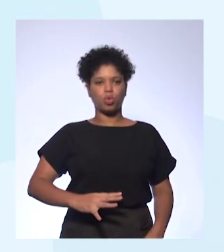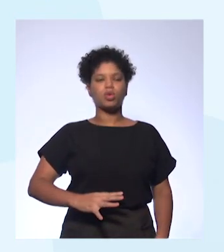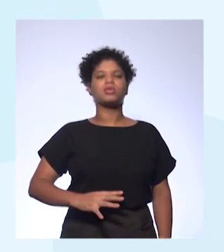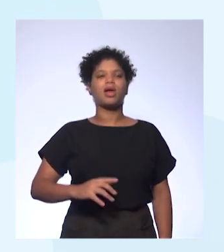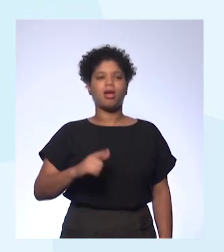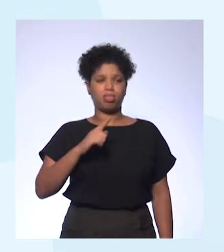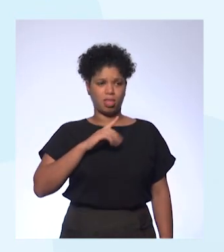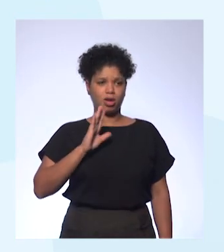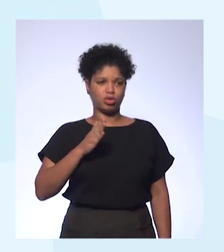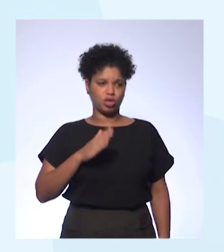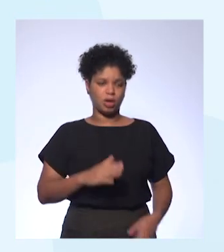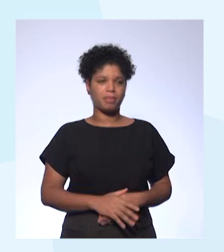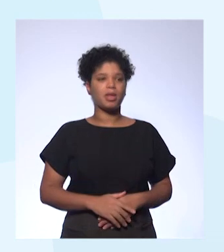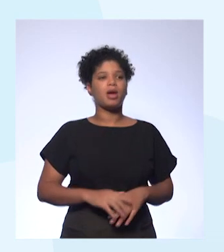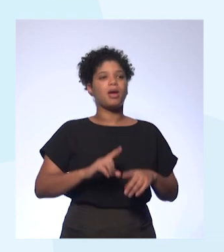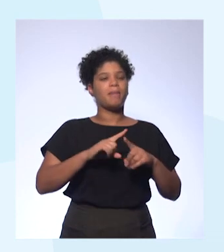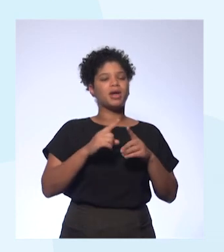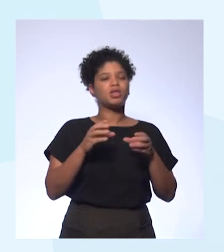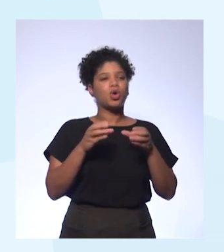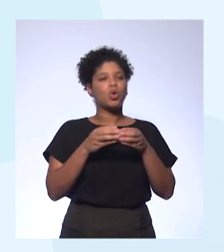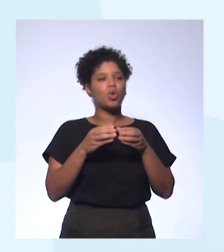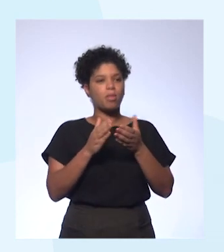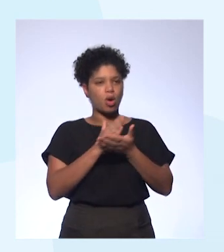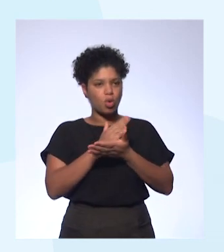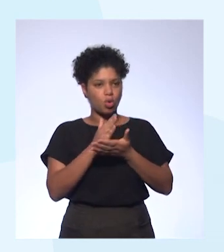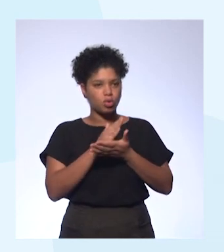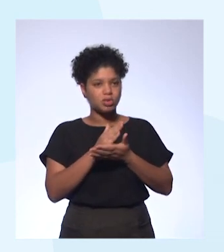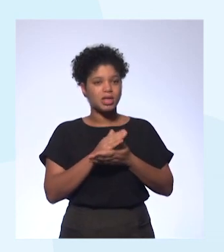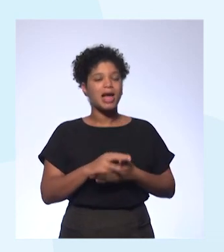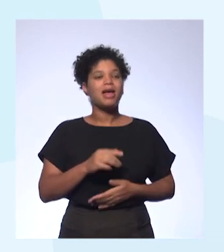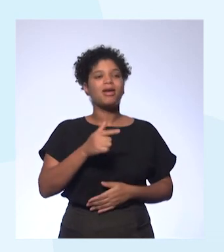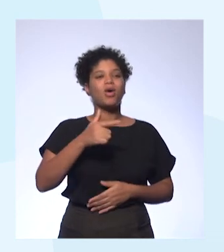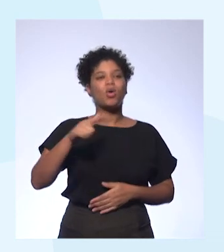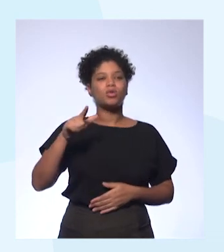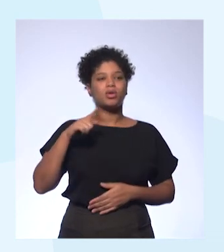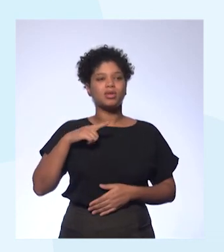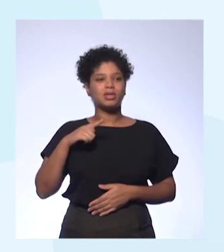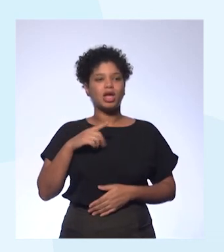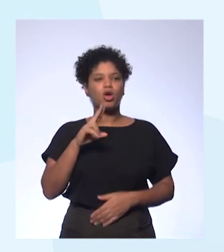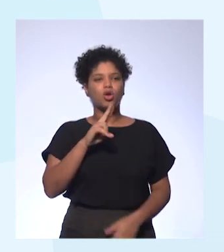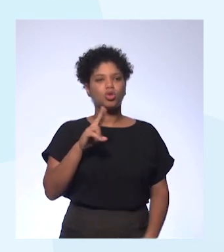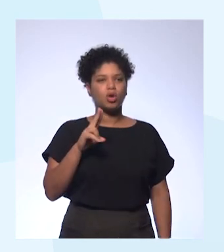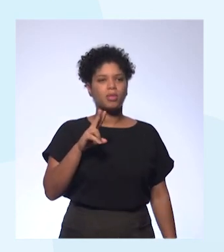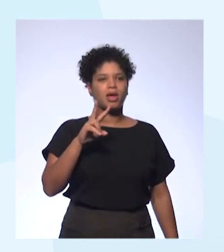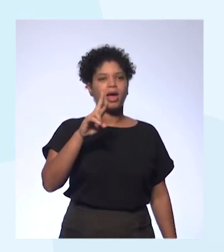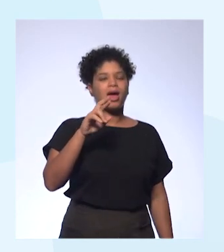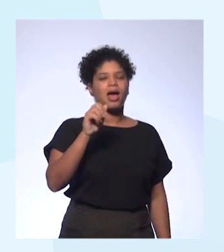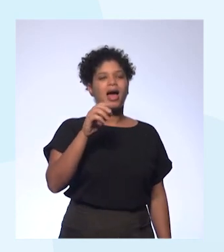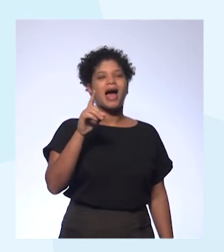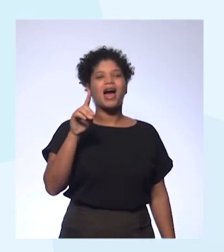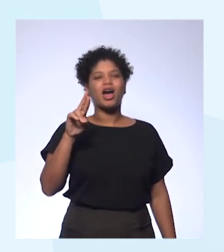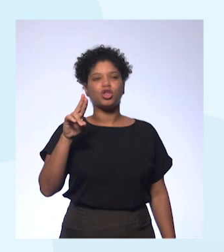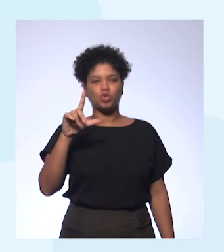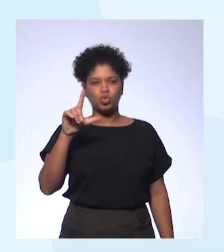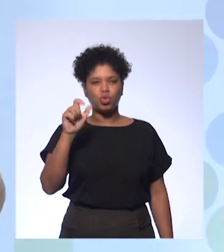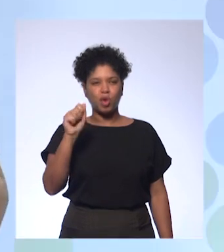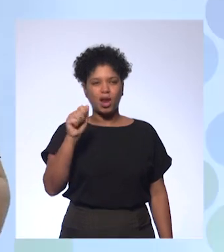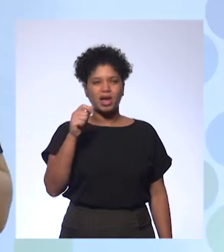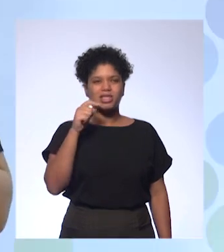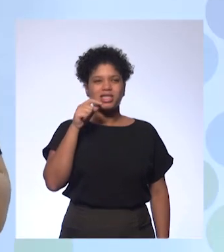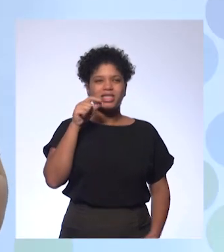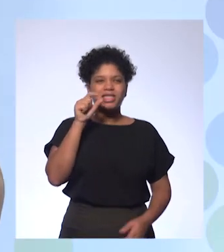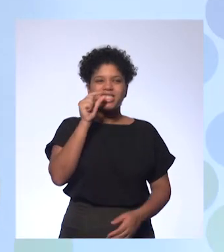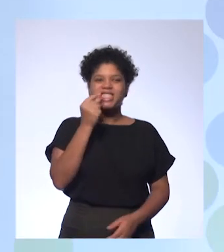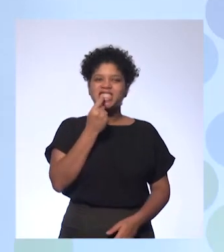Com exceção dos bivalves, todos apresentam o que a gente chama de rádula. Então, é como se fossem microdentinhos que